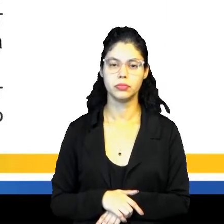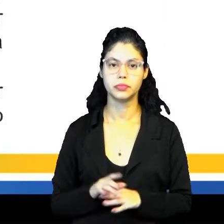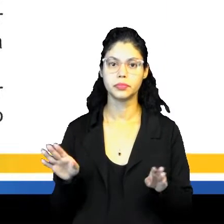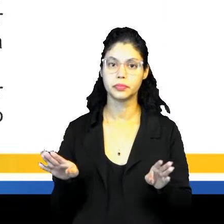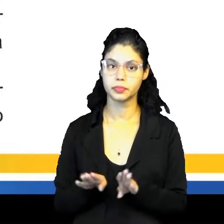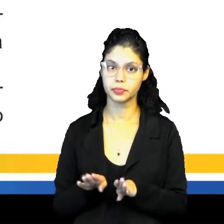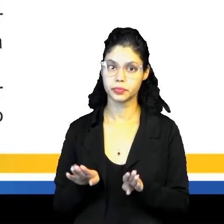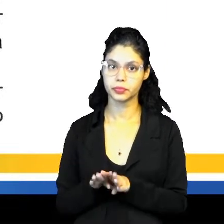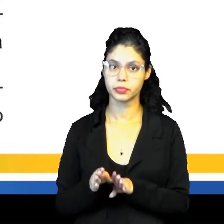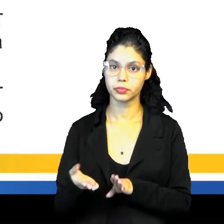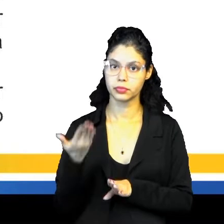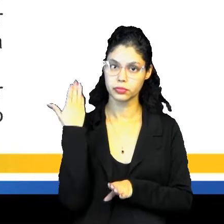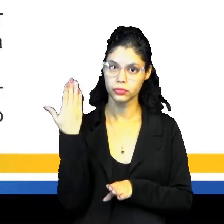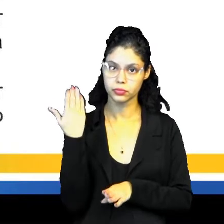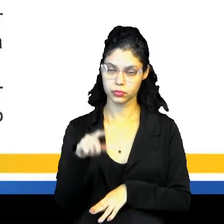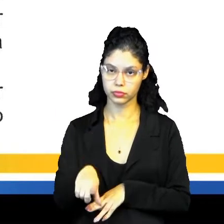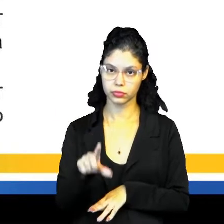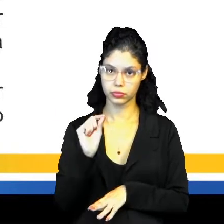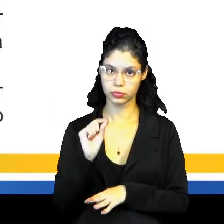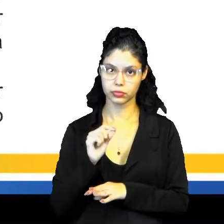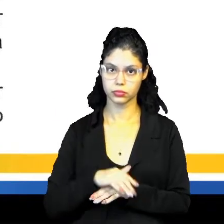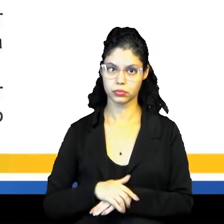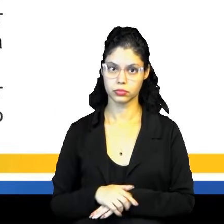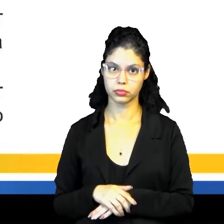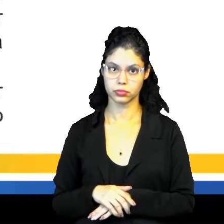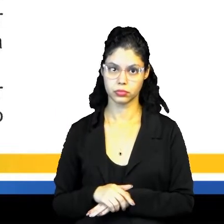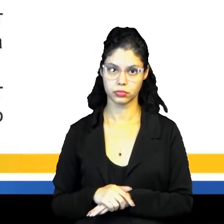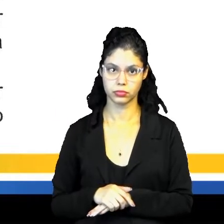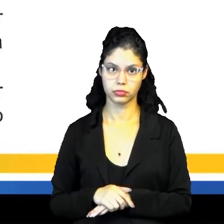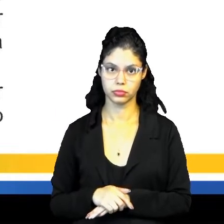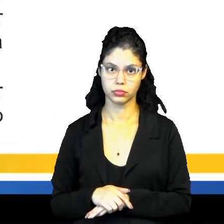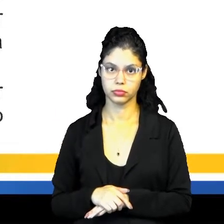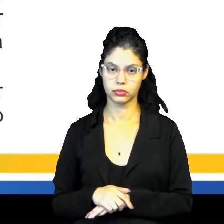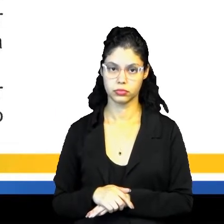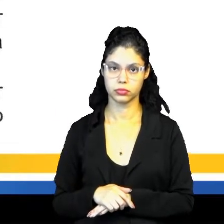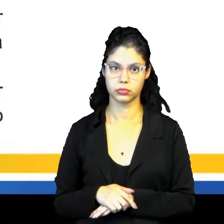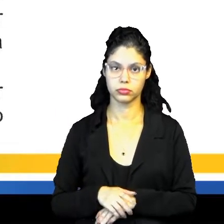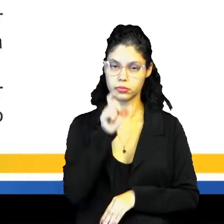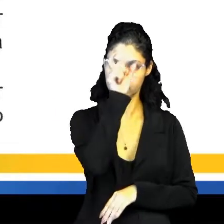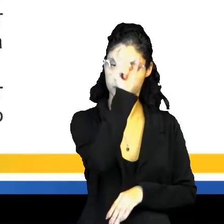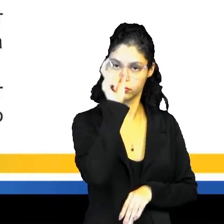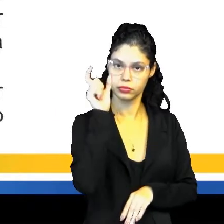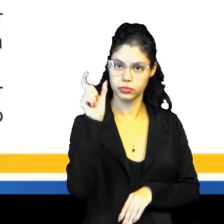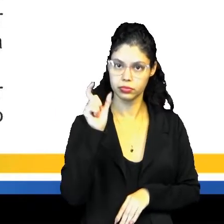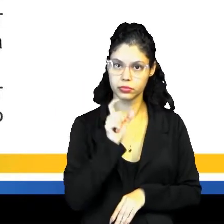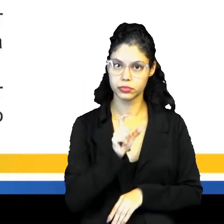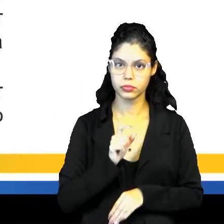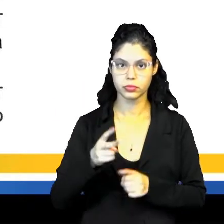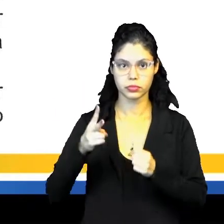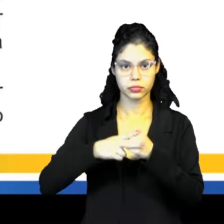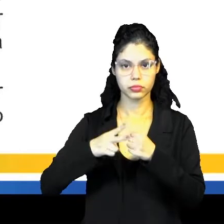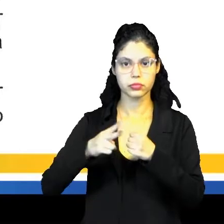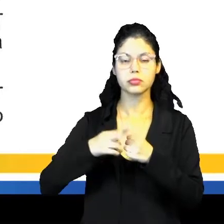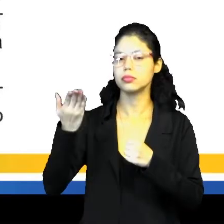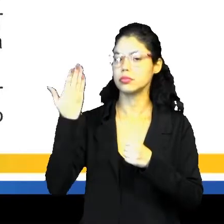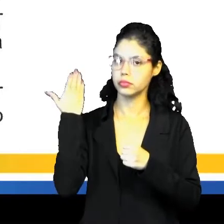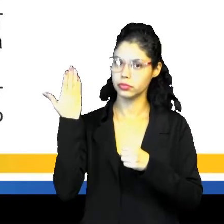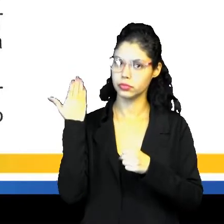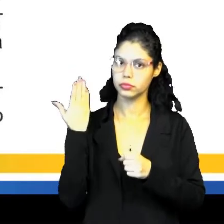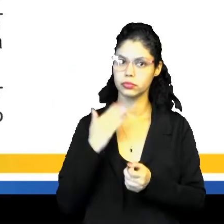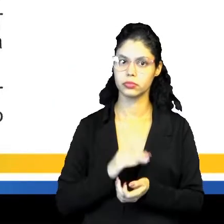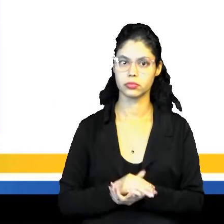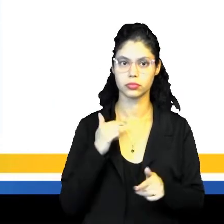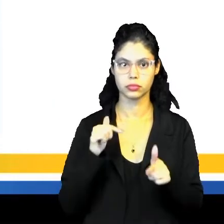Ela também se refere ao passado, decidiu. Então essas palavras, né, são verbos aí no passado,